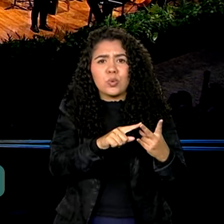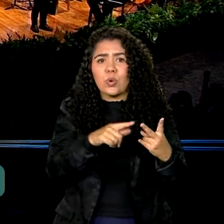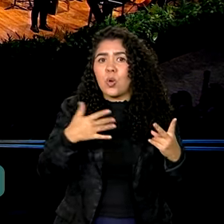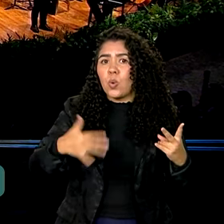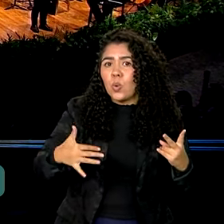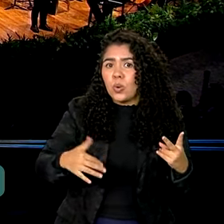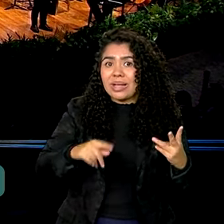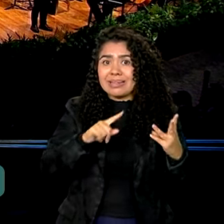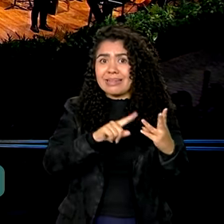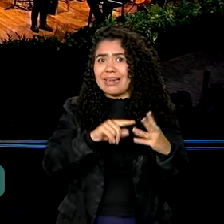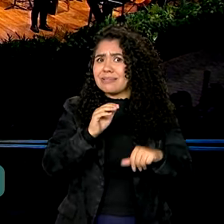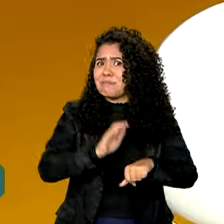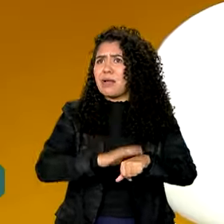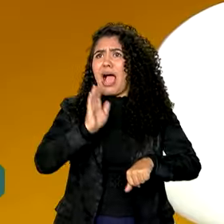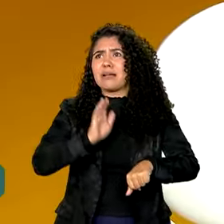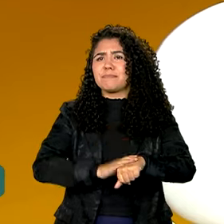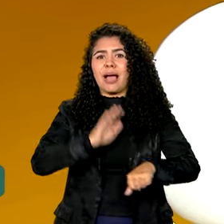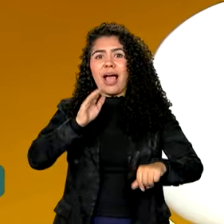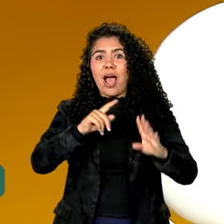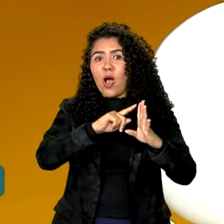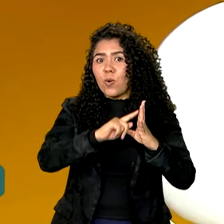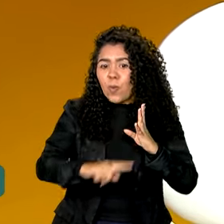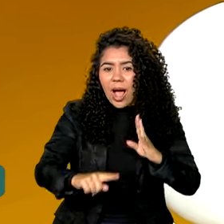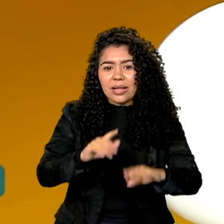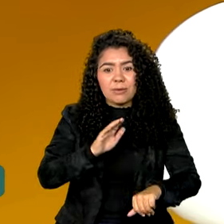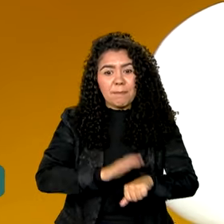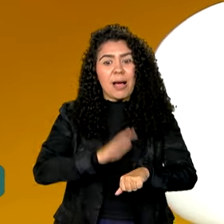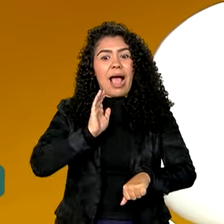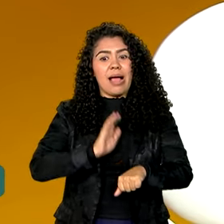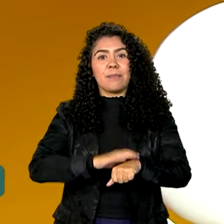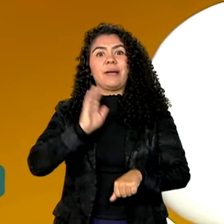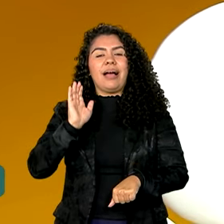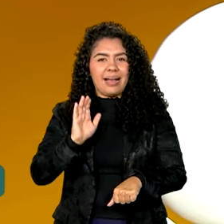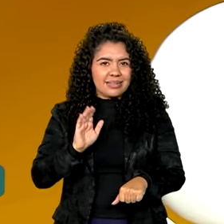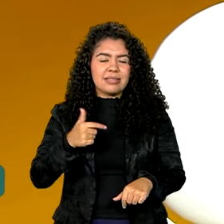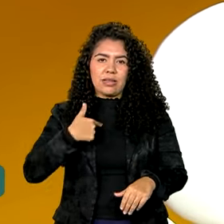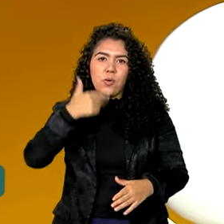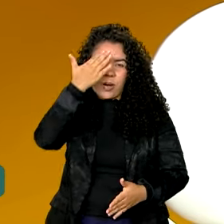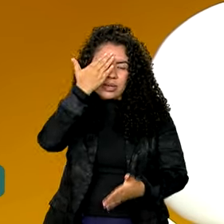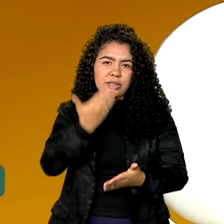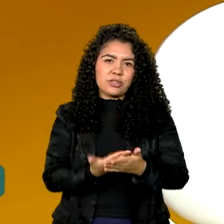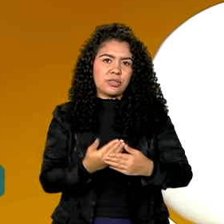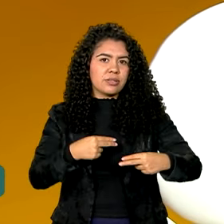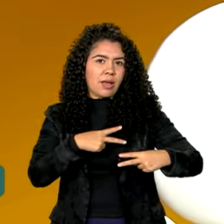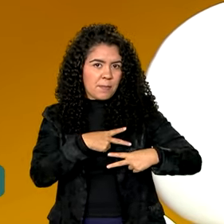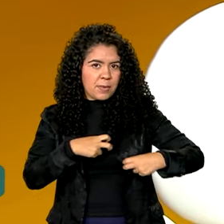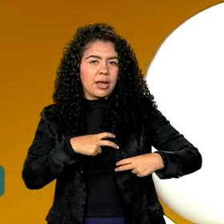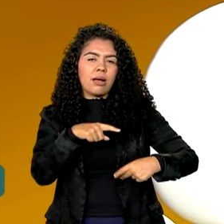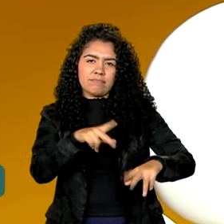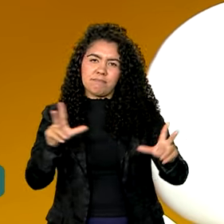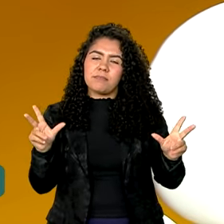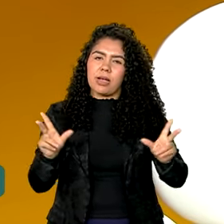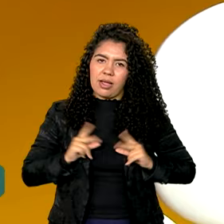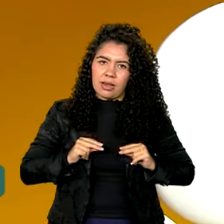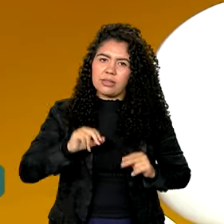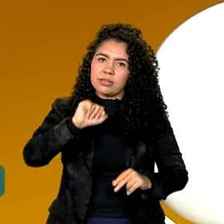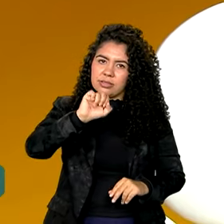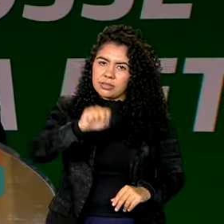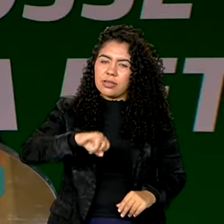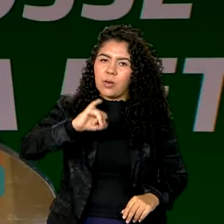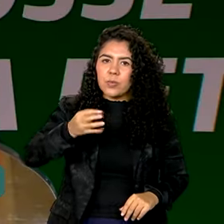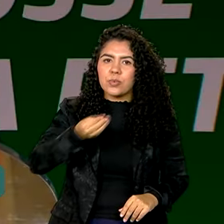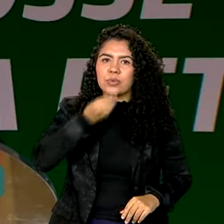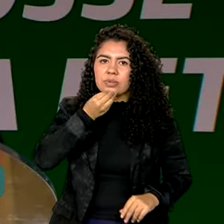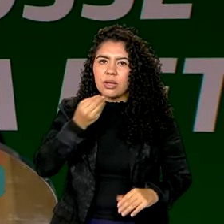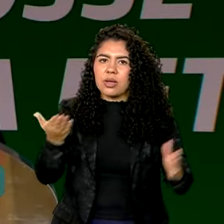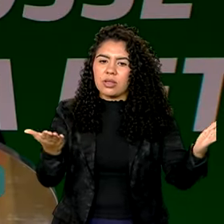é mais demais ainda, e quatro é mais demais ainda. E eu acho que a Petrobras merecia esta oportunidade neste